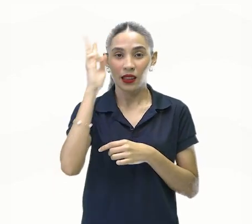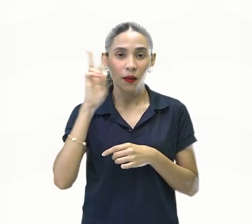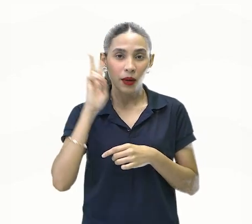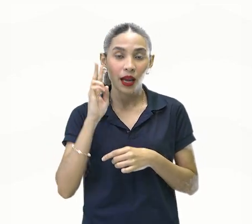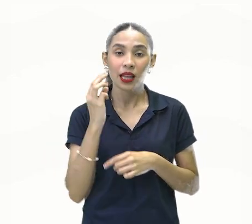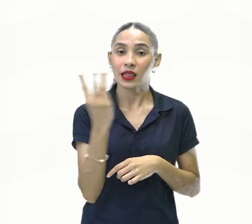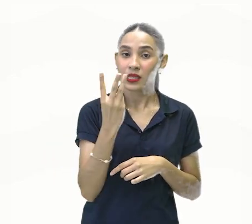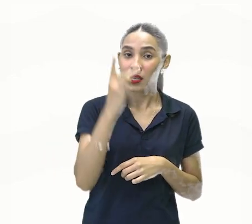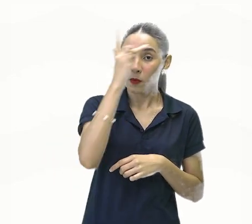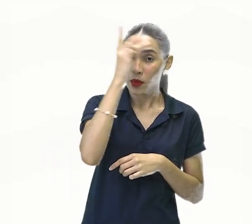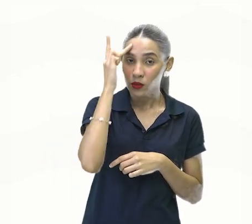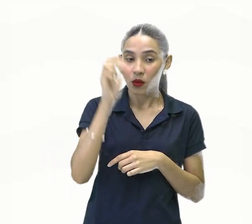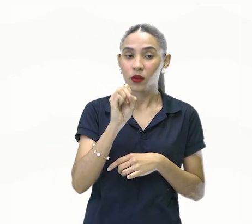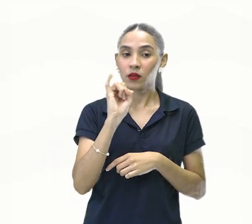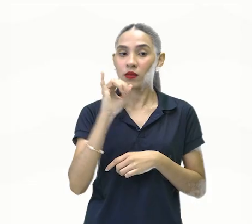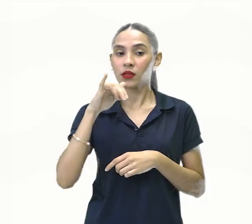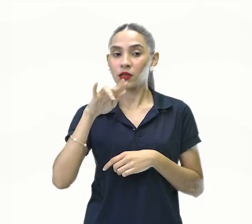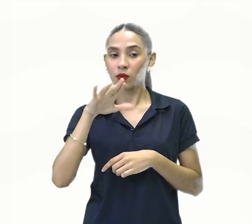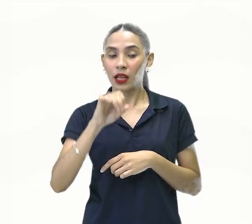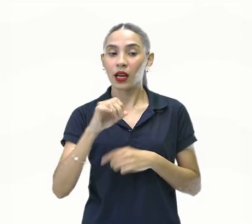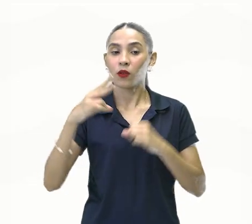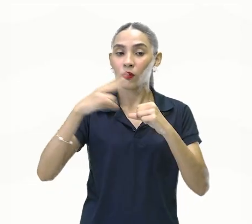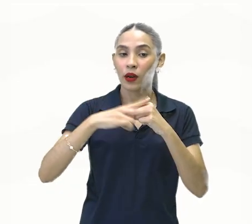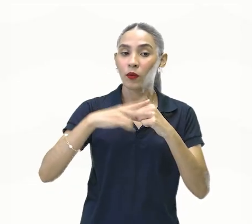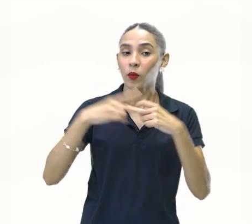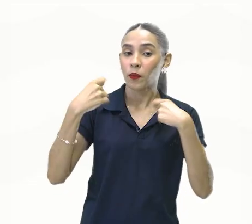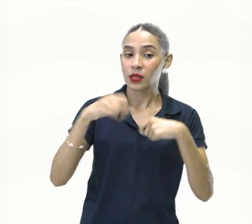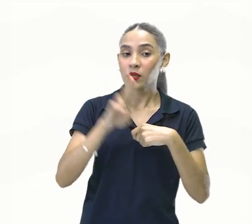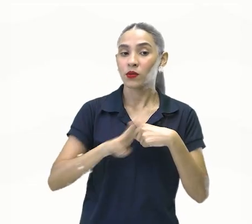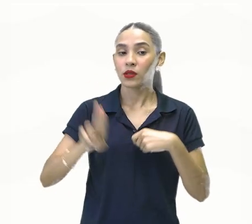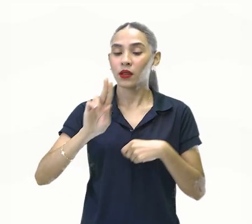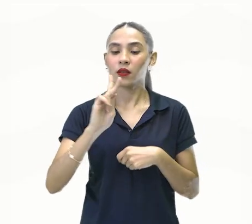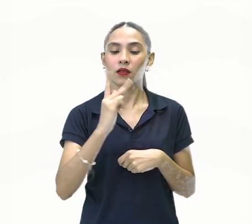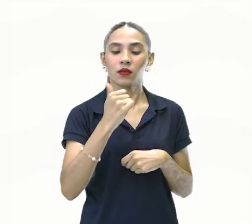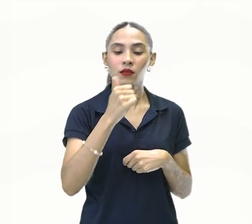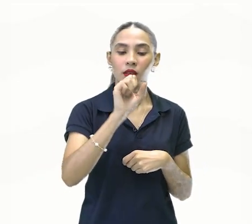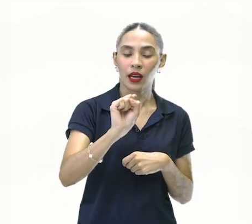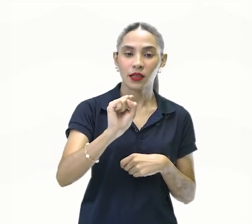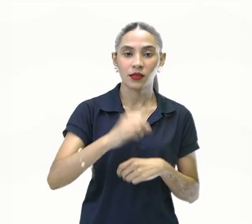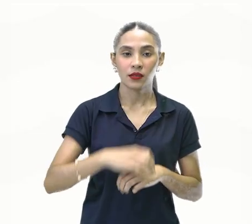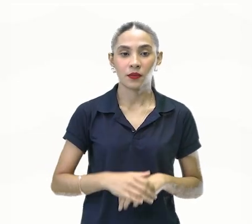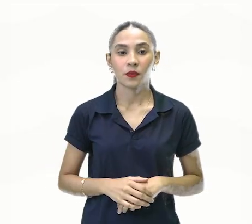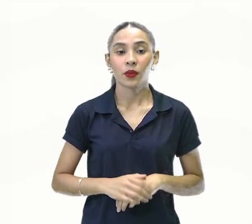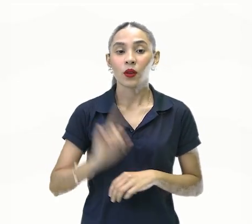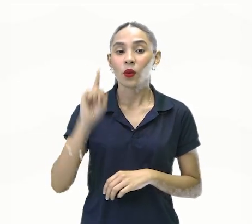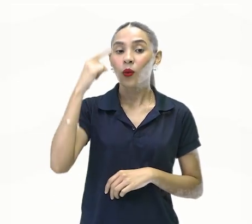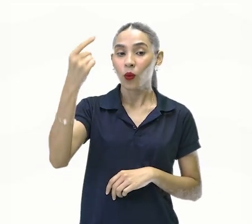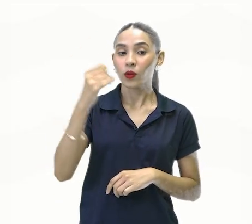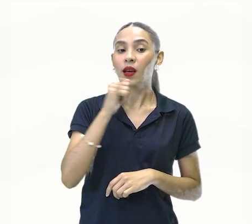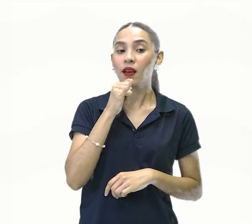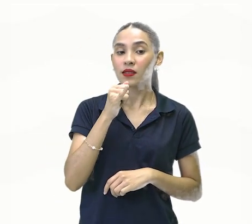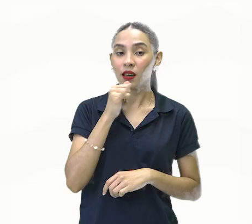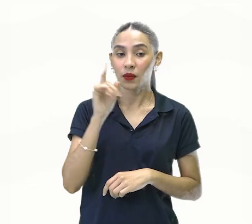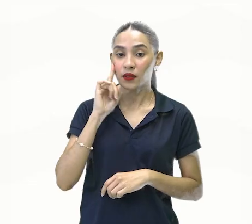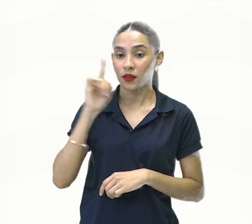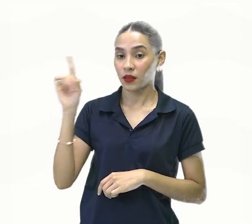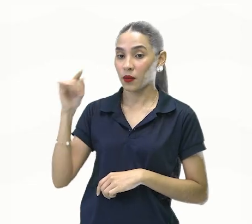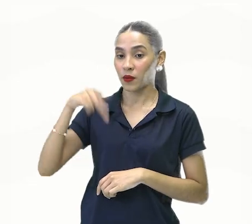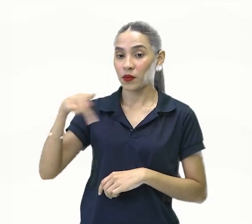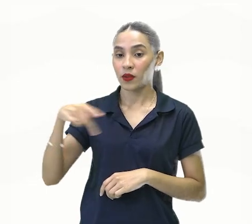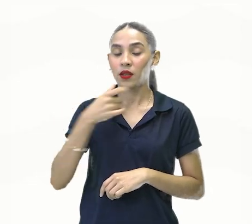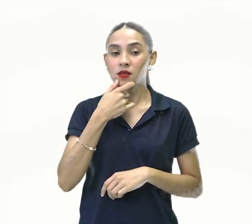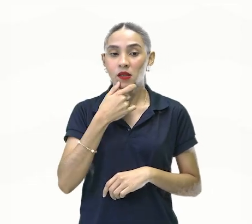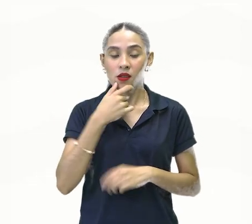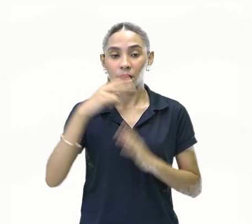it, o verbo a ser utilizado aqui deve ser o has e não o have. Outro exemplo. They have been